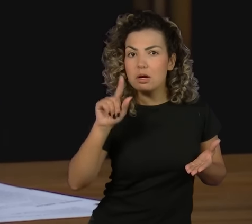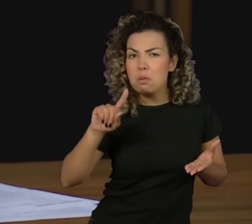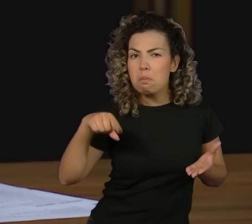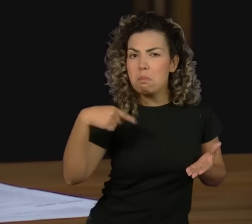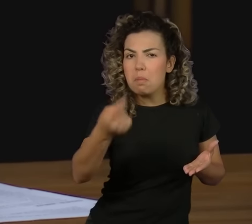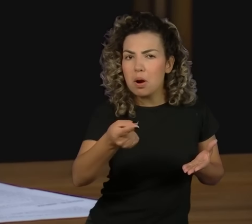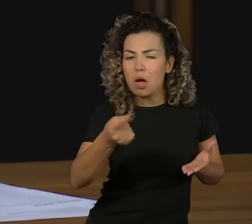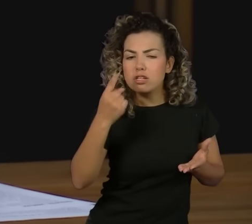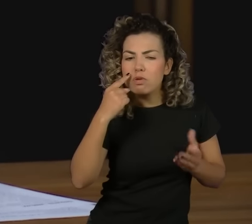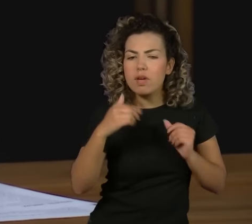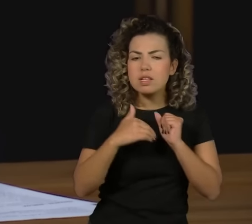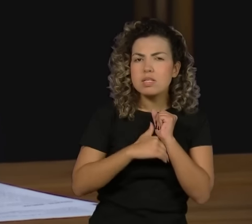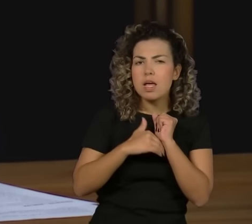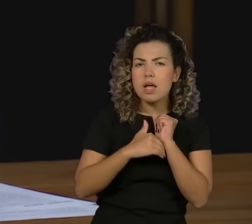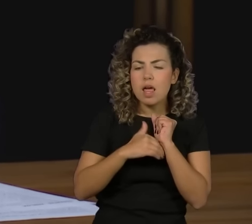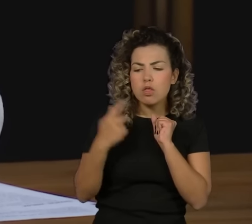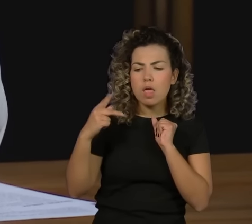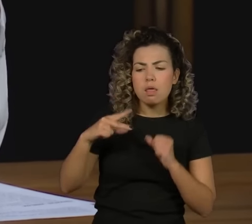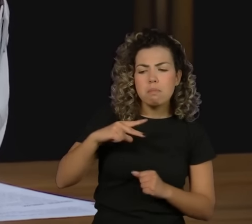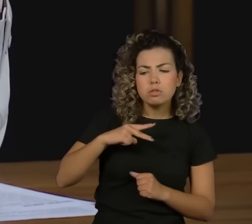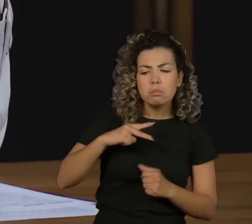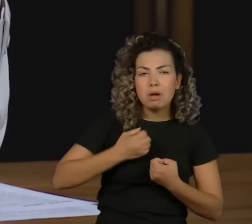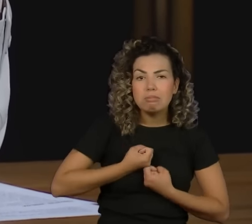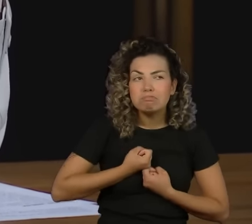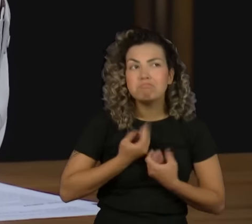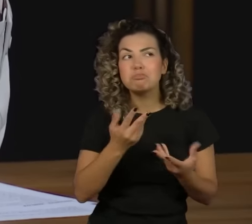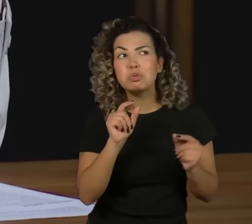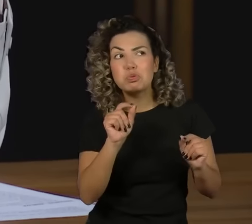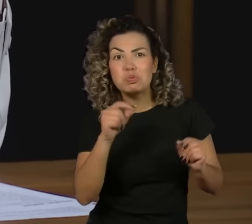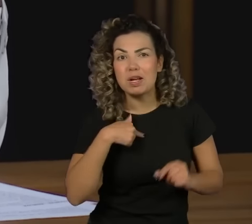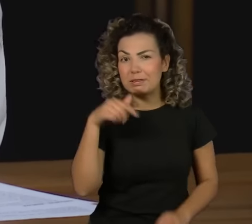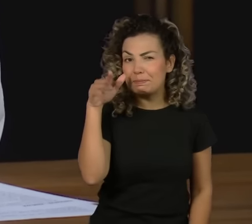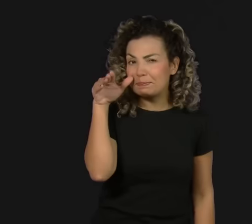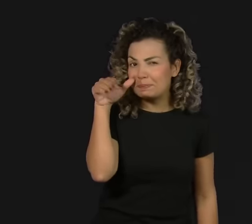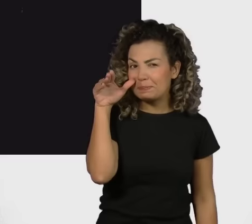identidade secreta de Rogério Skylab.